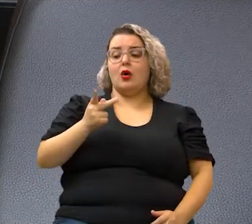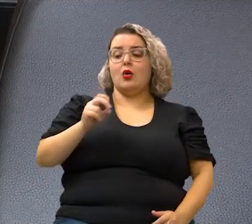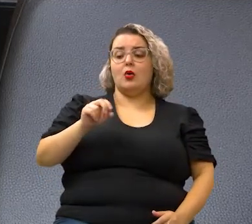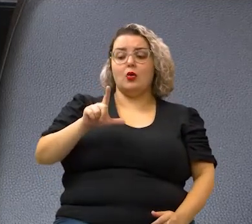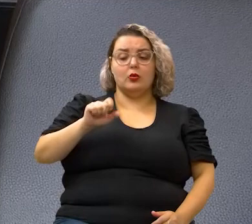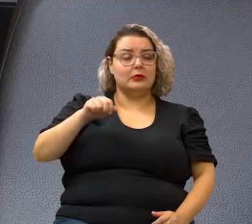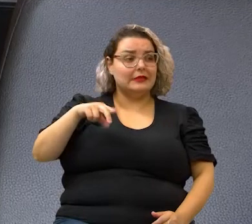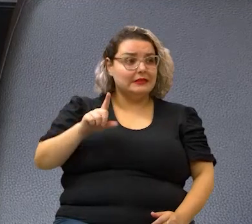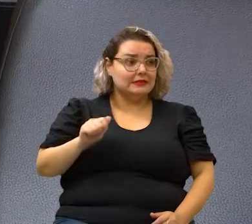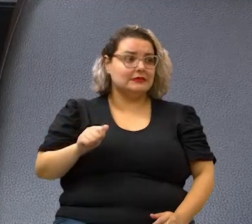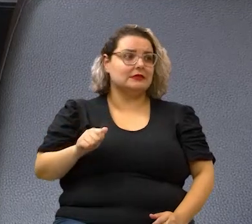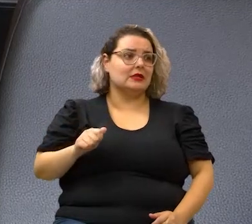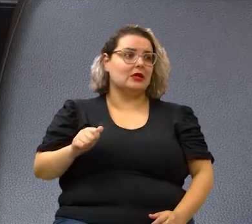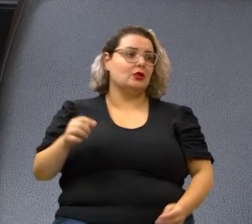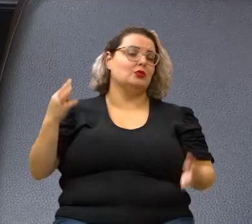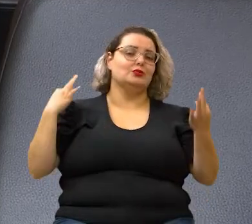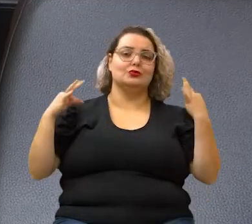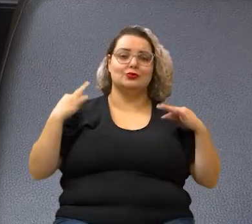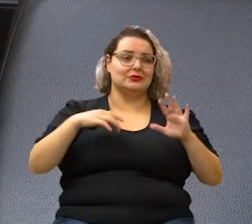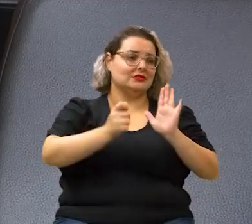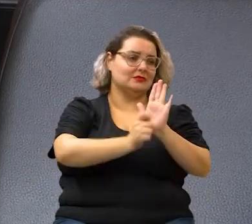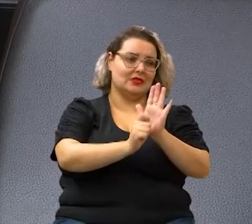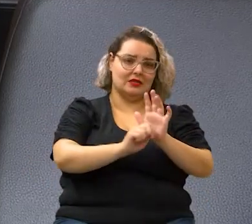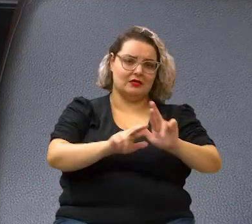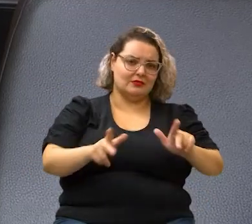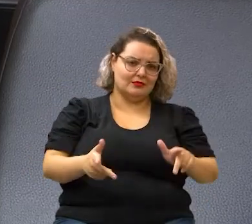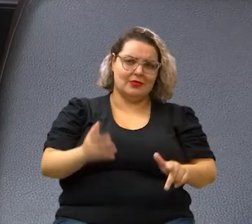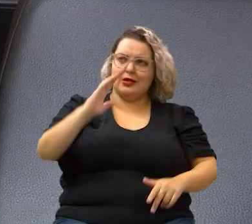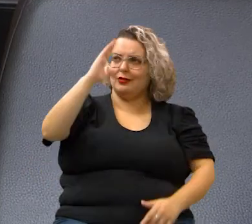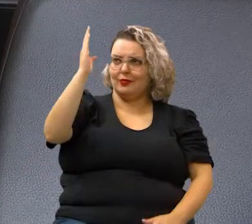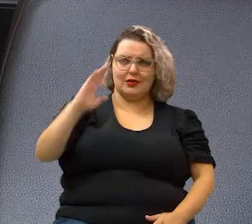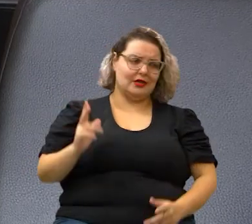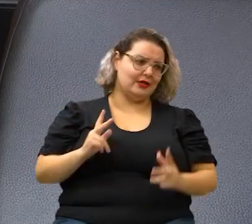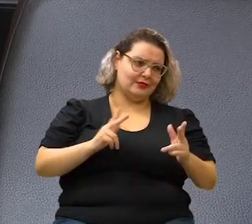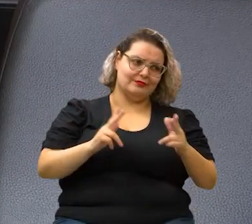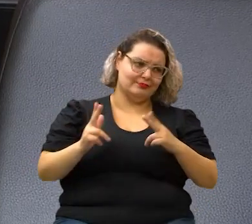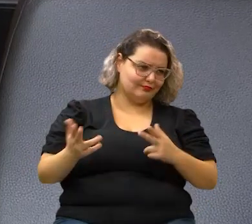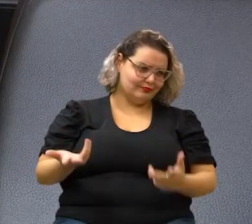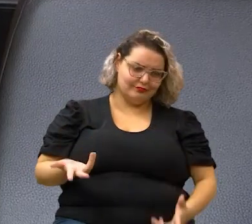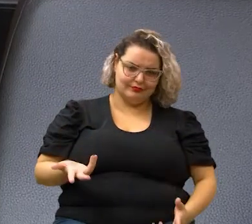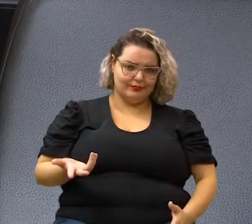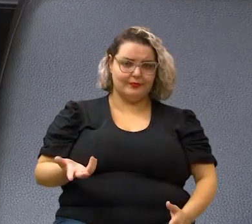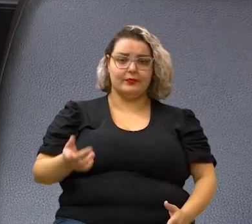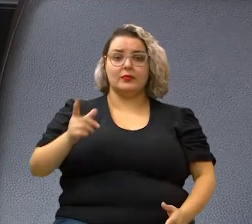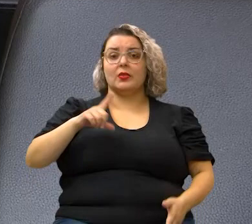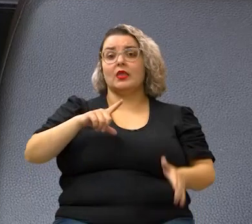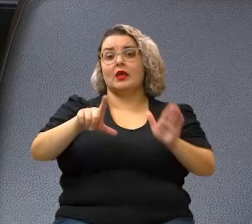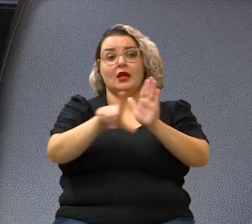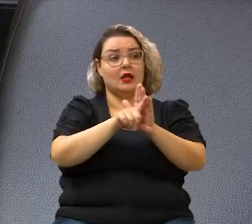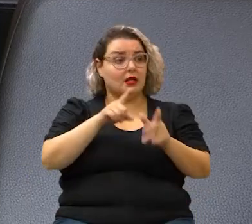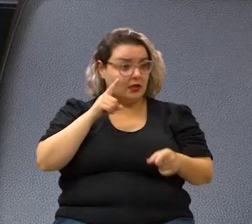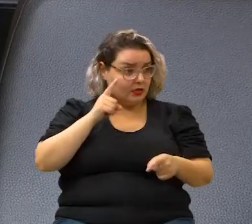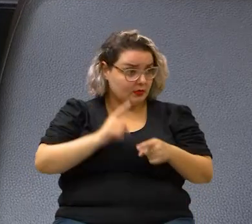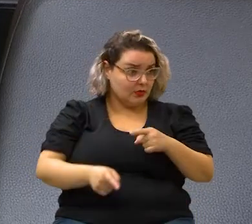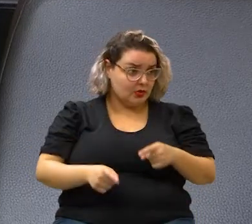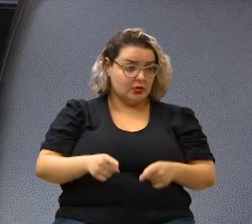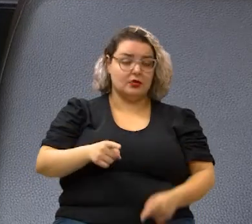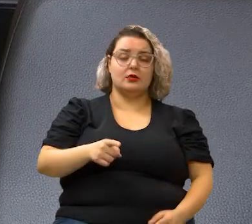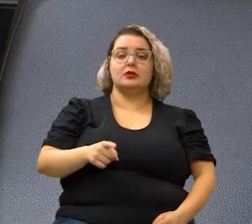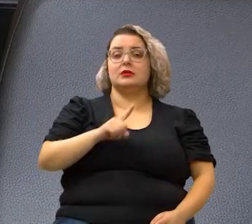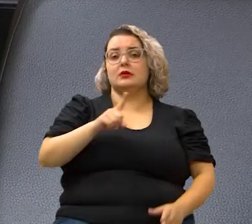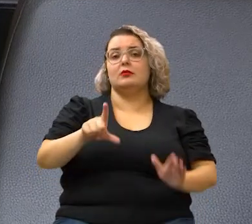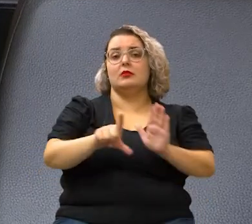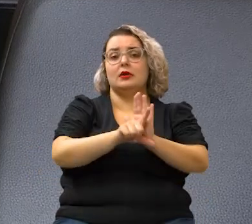Holanda, com o turismo da droga, e no Brasil não é diferente, né? O Brasil ele tem leis que proíbem